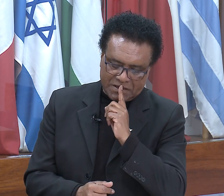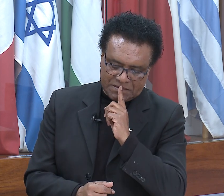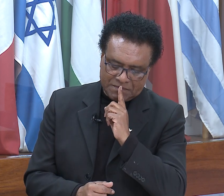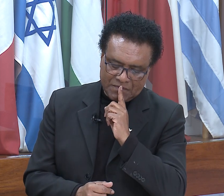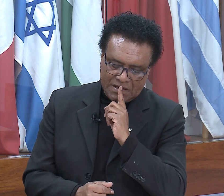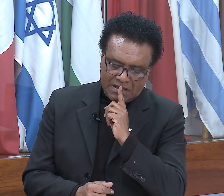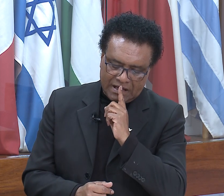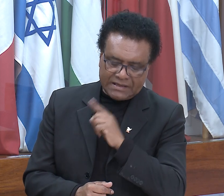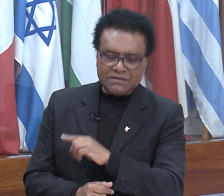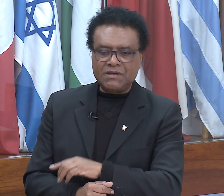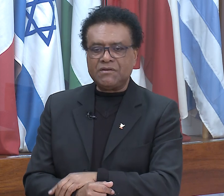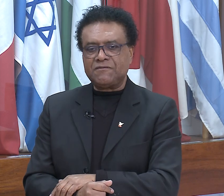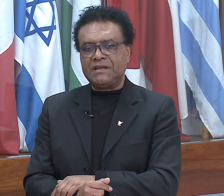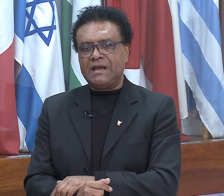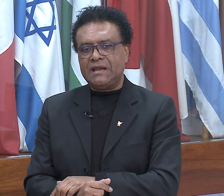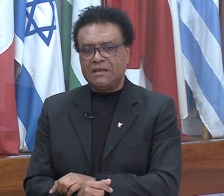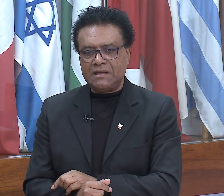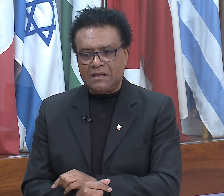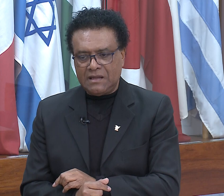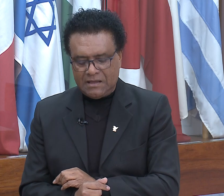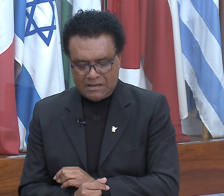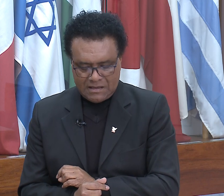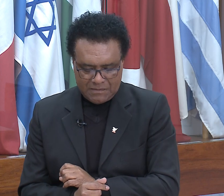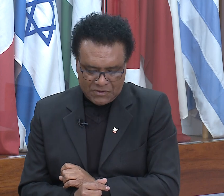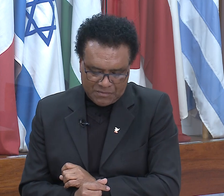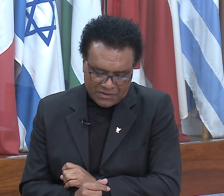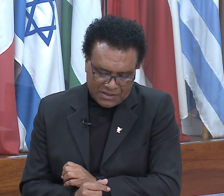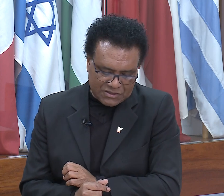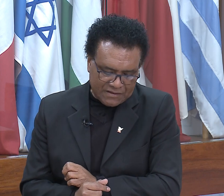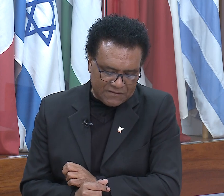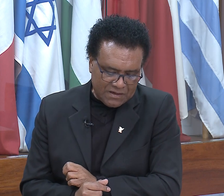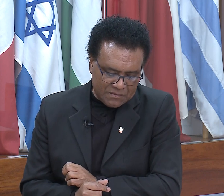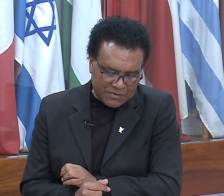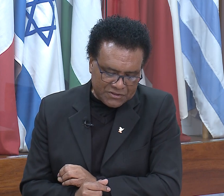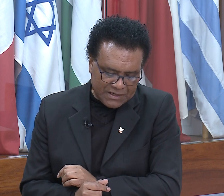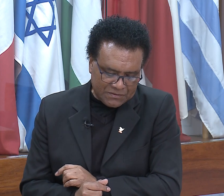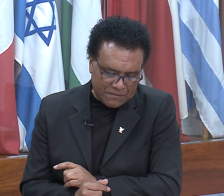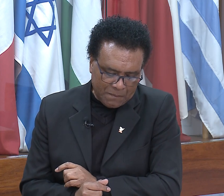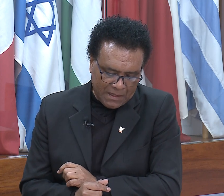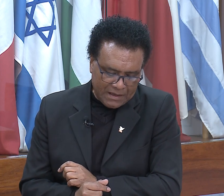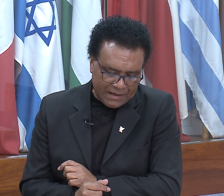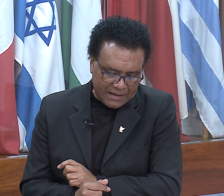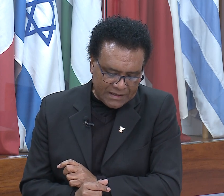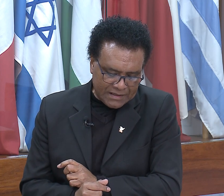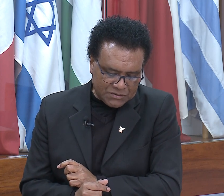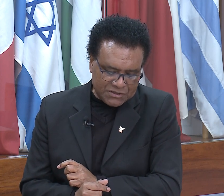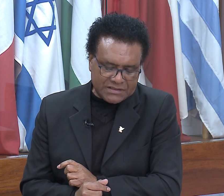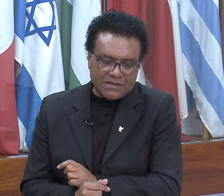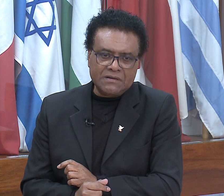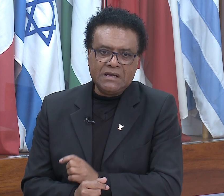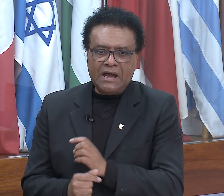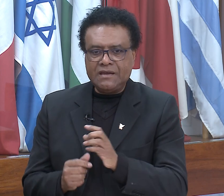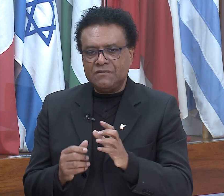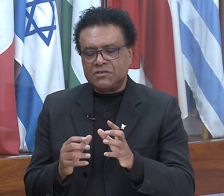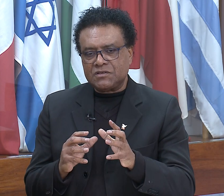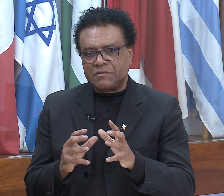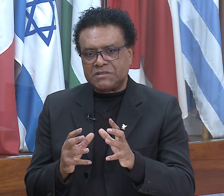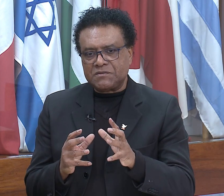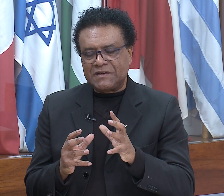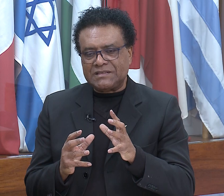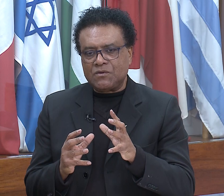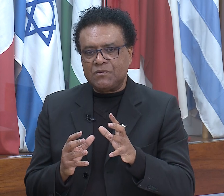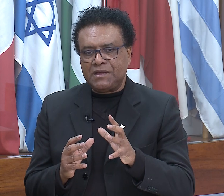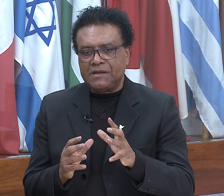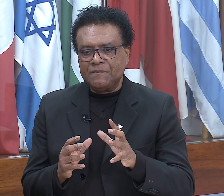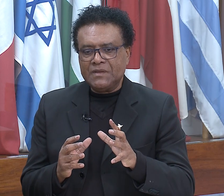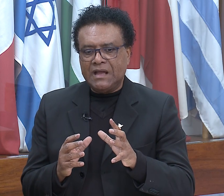outra pessoa mais próxima a questão da urna funerária ela é muito importante ela vira um projeto sugestão a nível de que